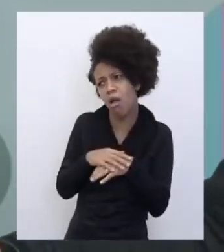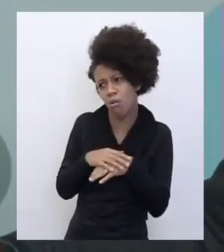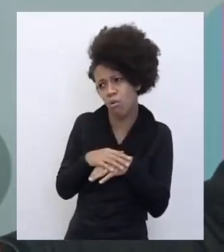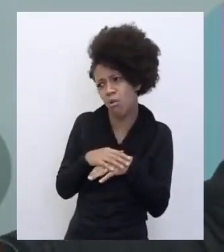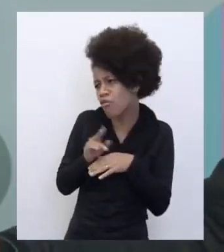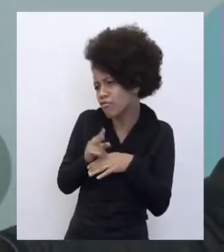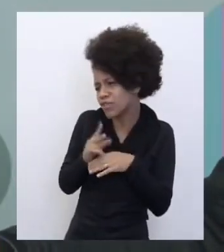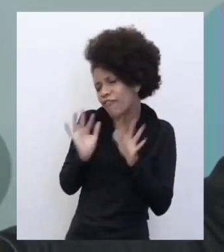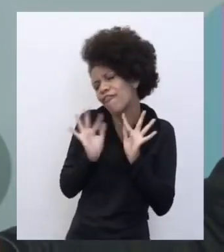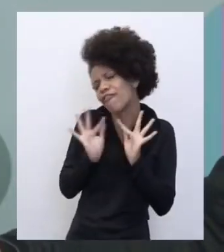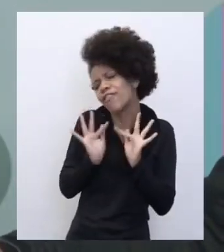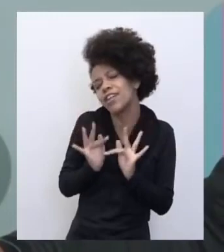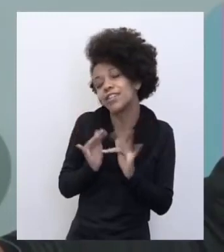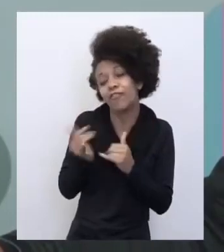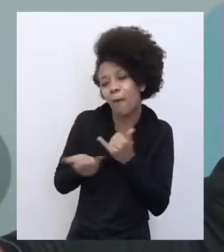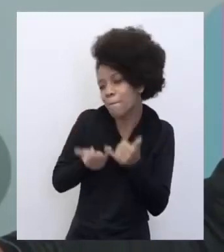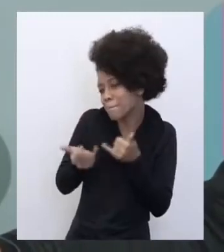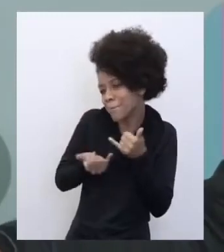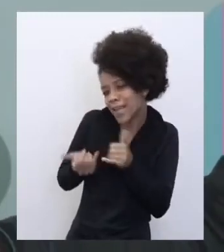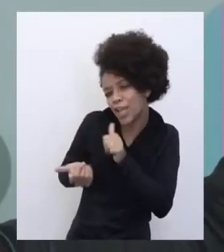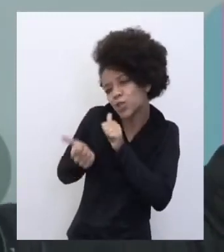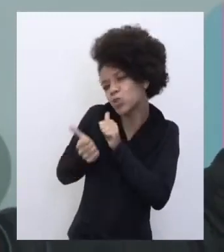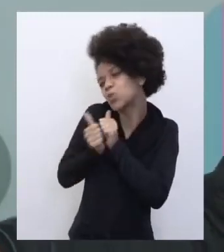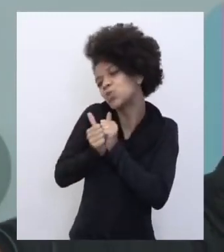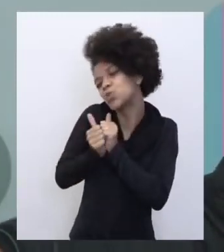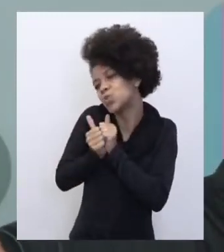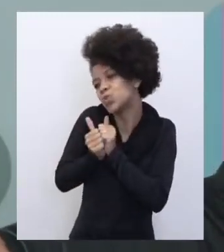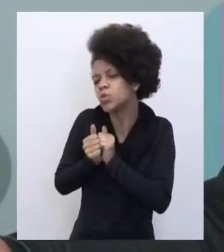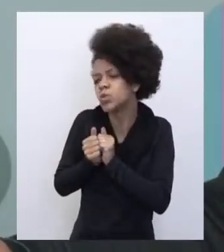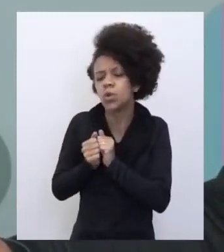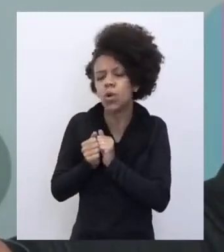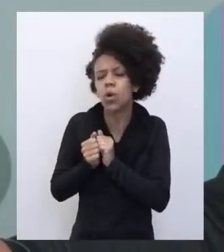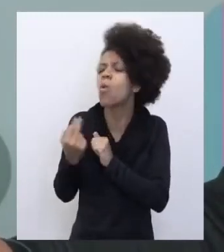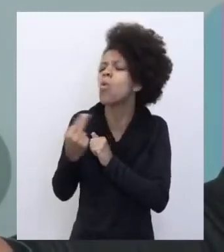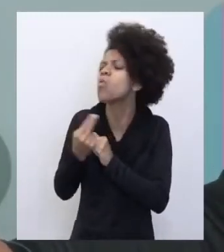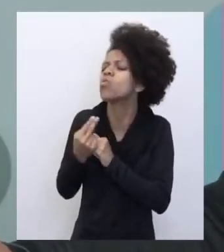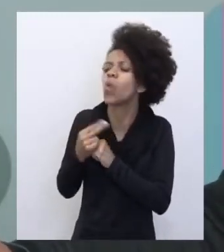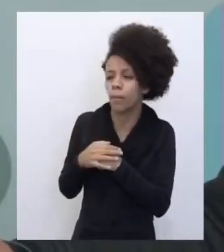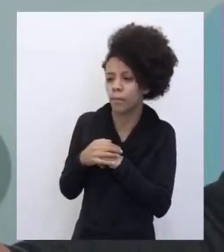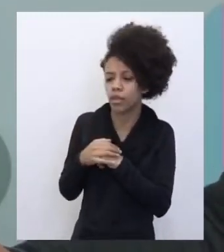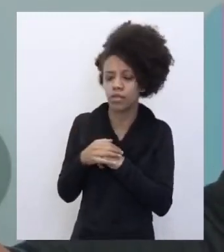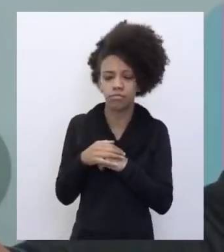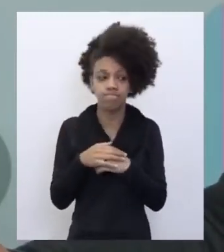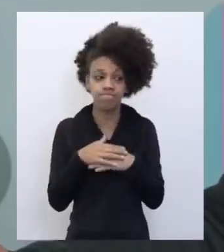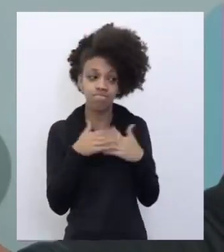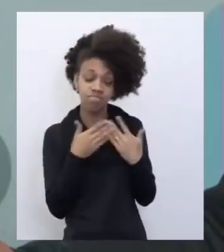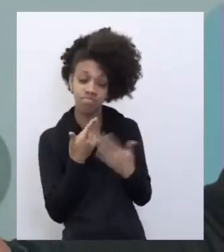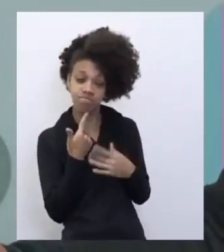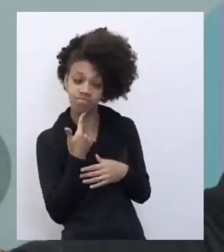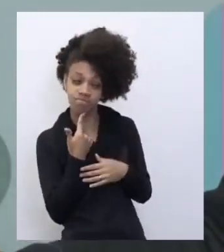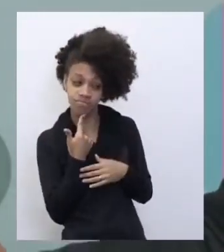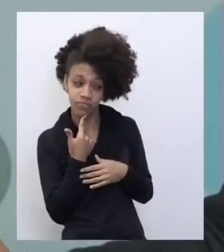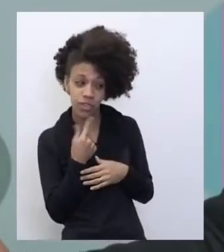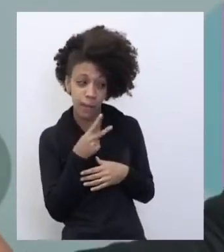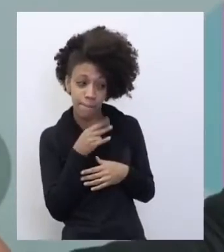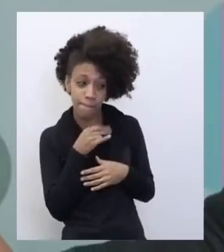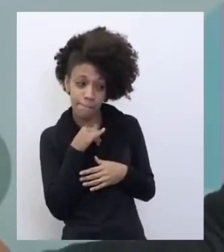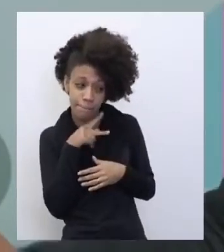Você é tão feliz, eu vou brincar tanto com você. Qual o nome que você vai me dar? Que tal